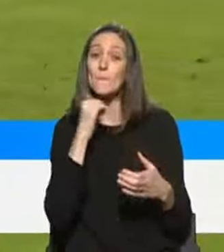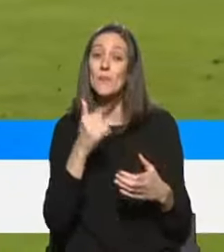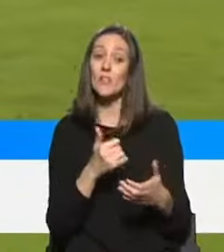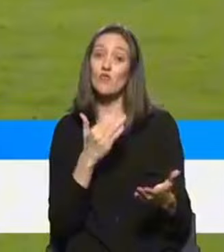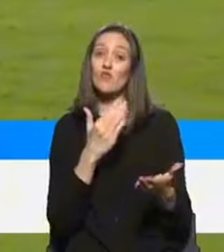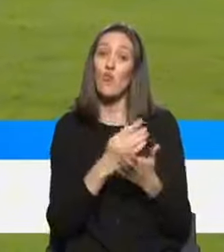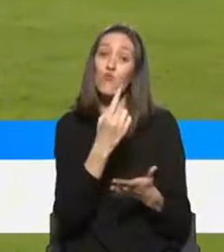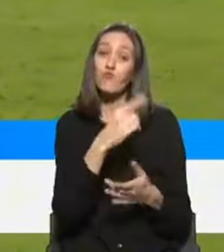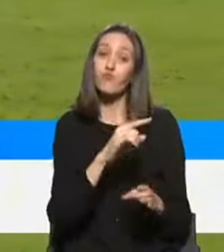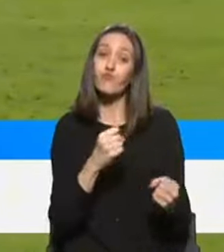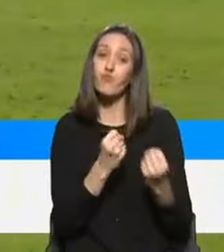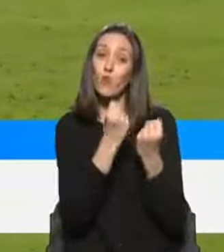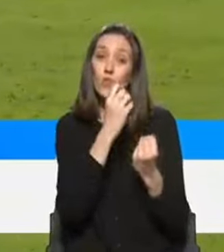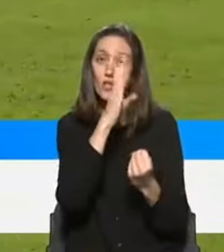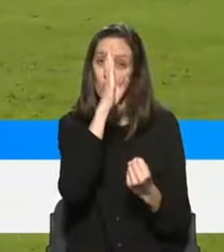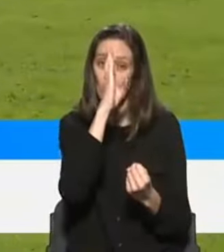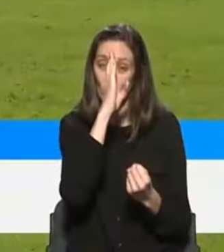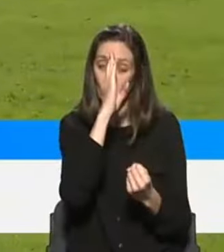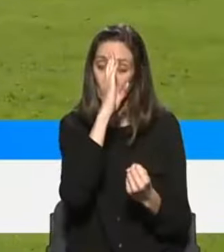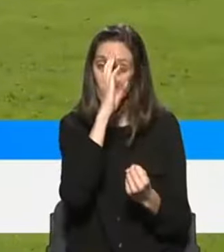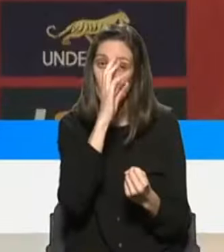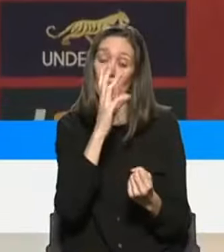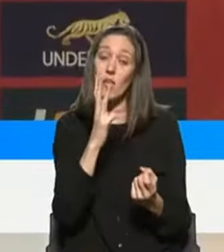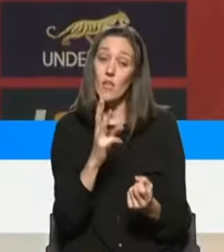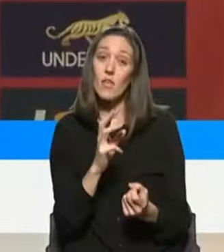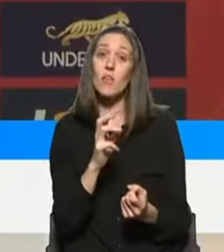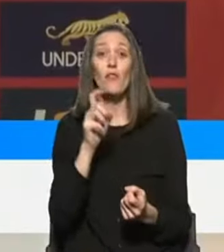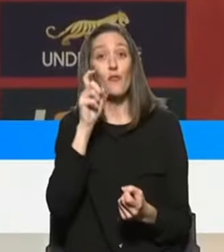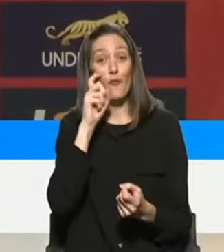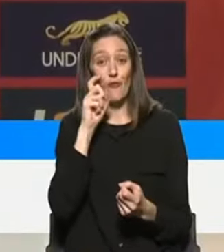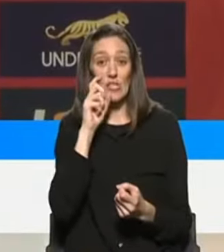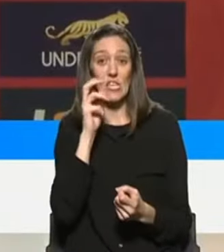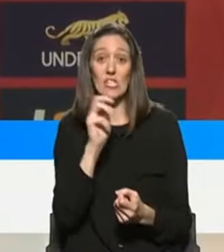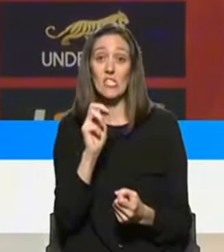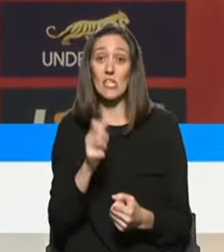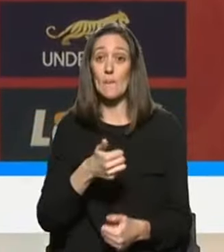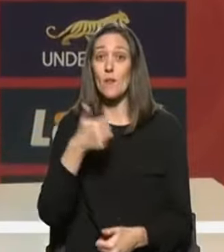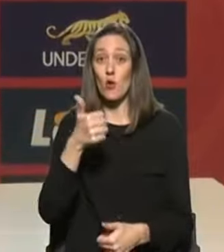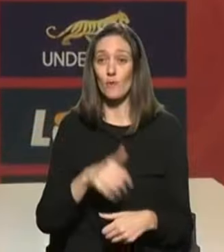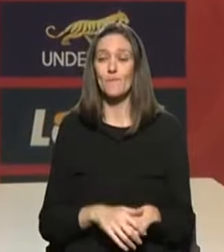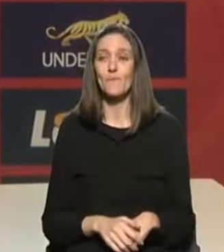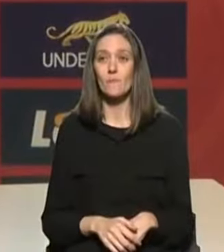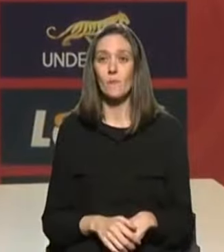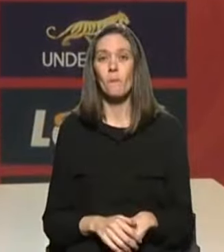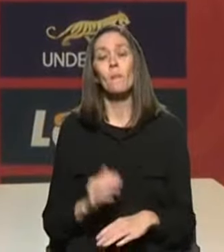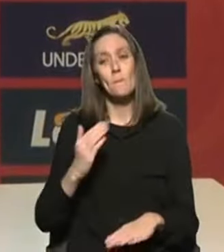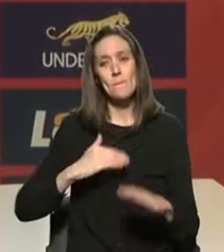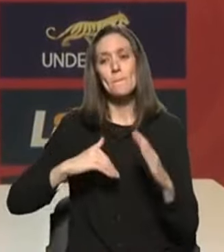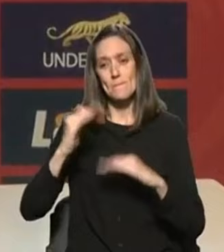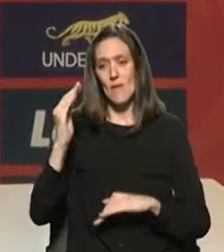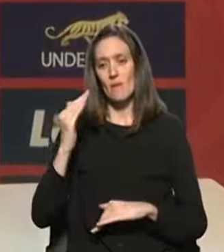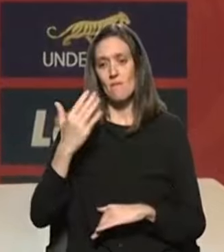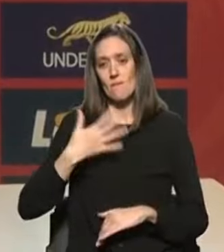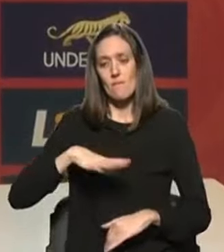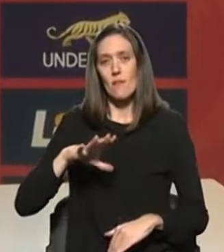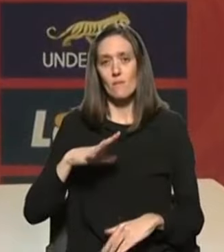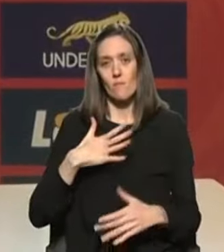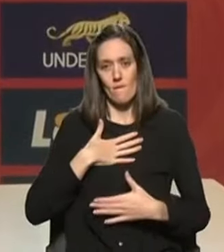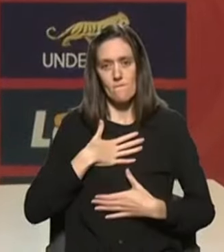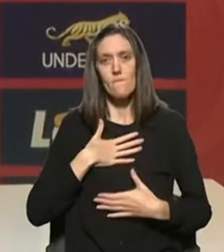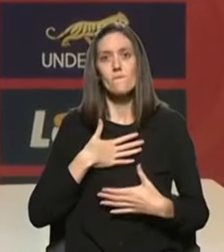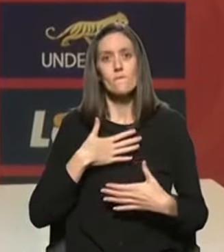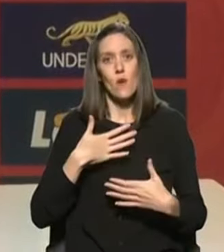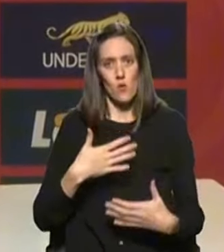com o Sporting e é a terceira melhor defesa. Queremos muito passar, temos também a ambição, temos uma ambição grande